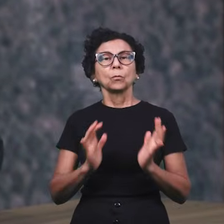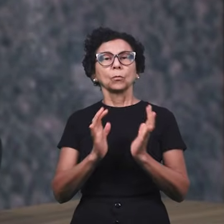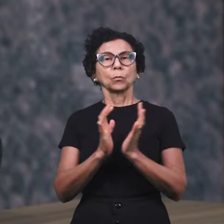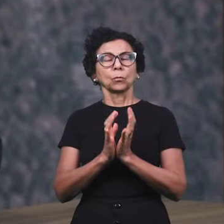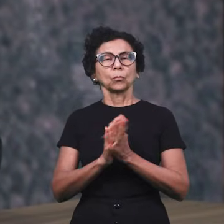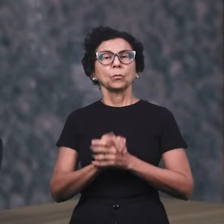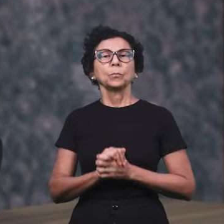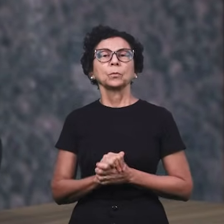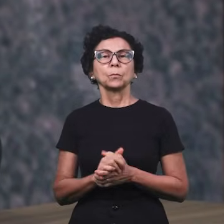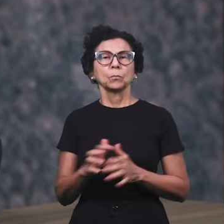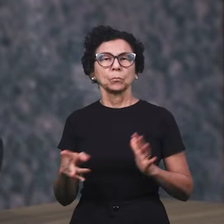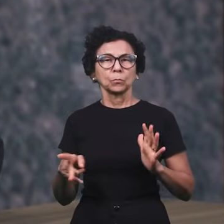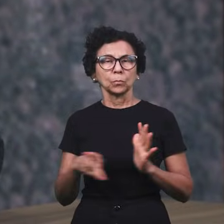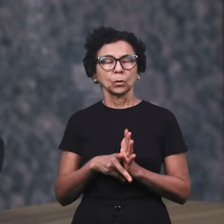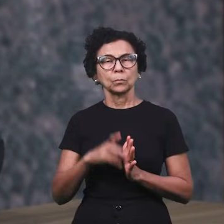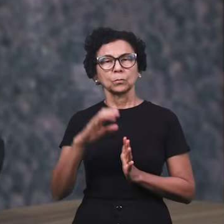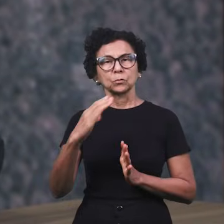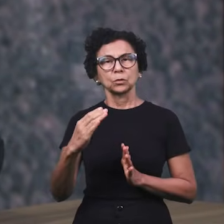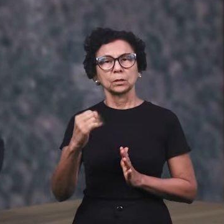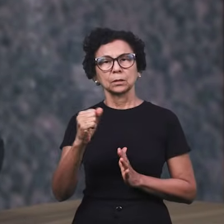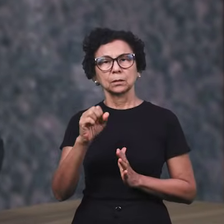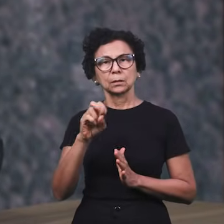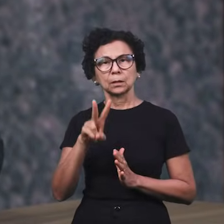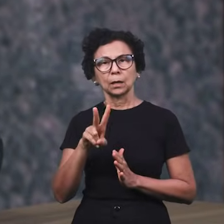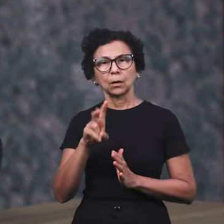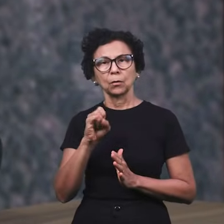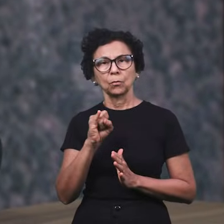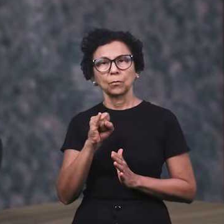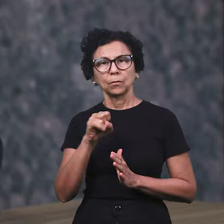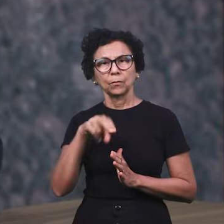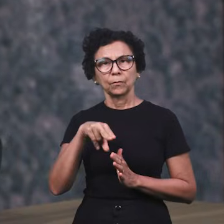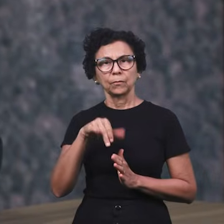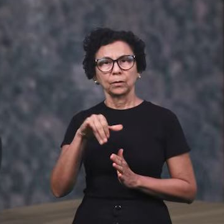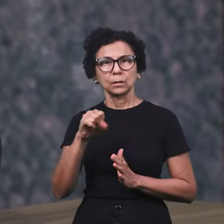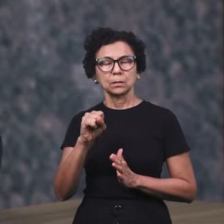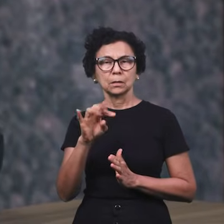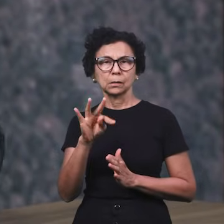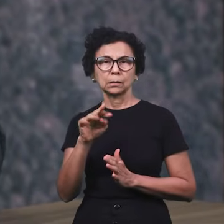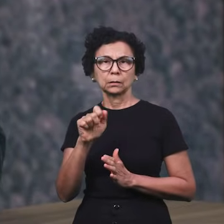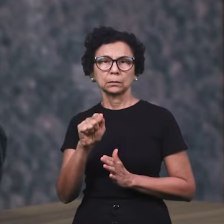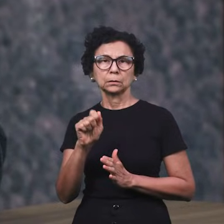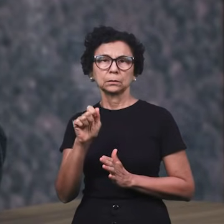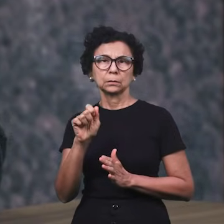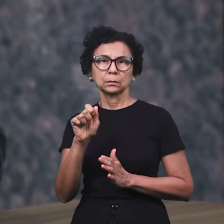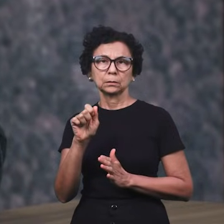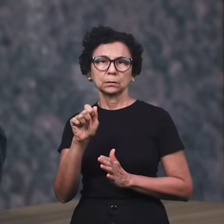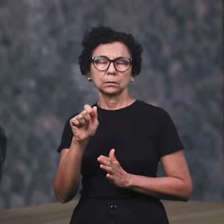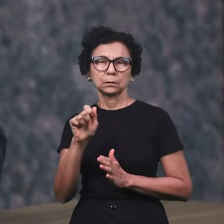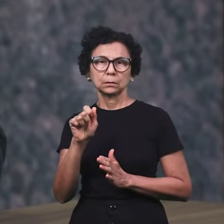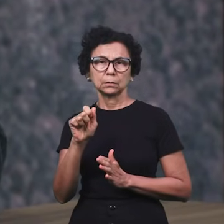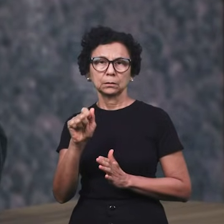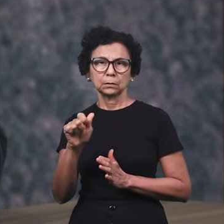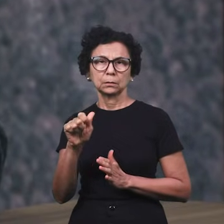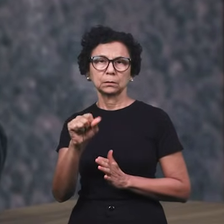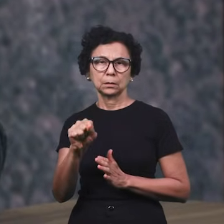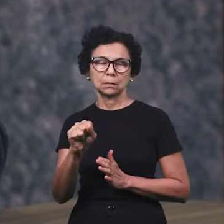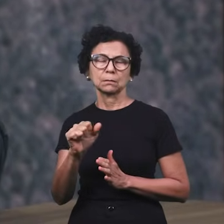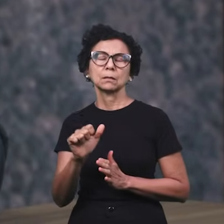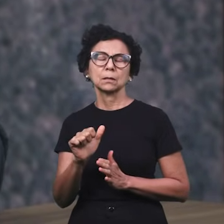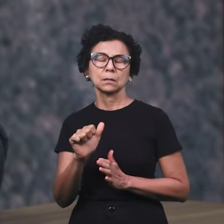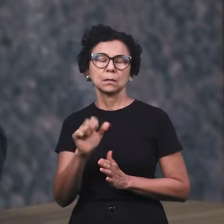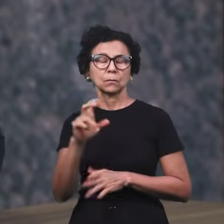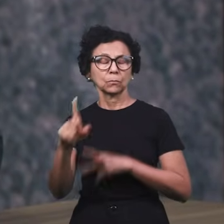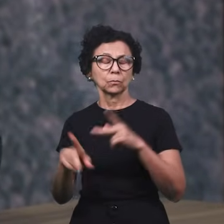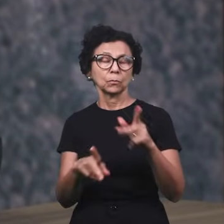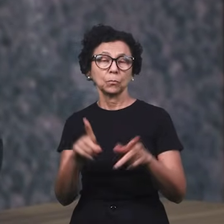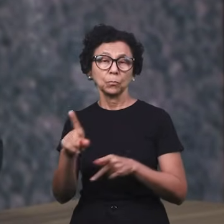puritanos, servos de Deus, que vinham de perseguições na Europa e que trouxeram o Evangelho. E isso marcou